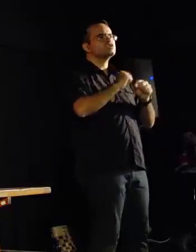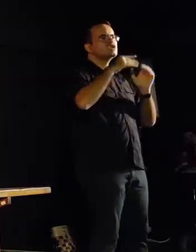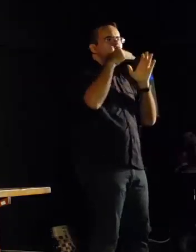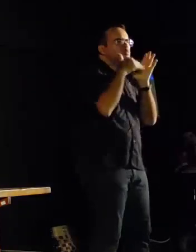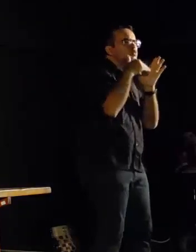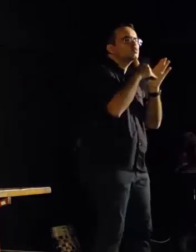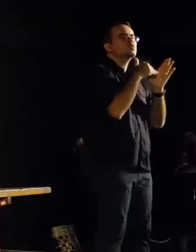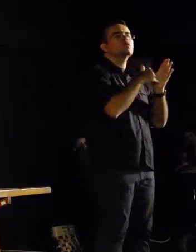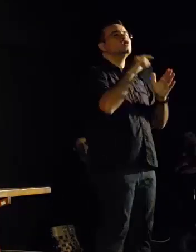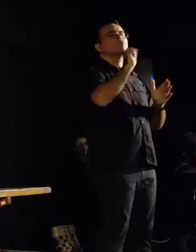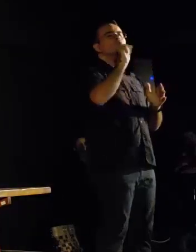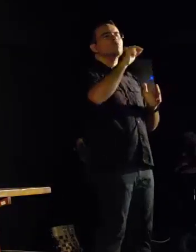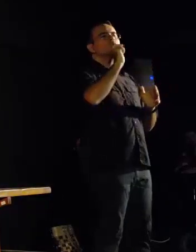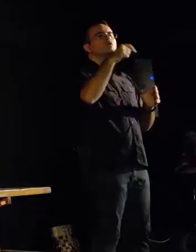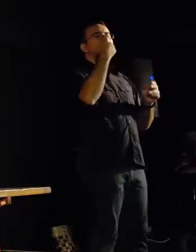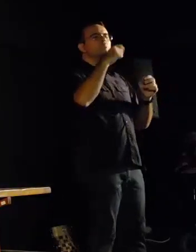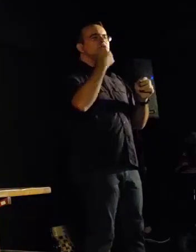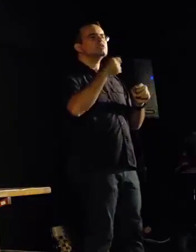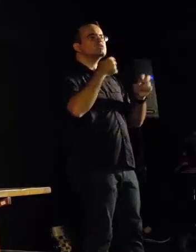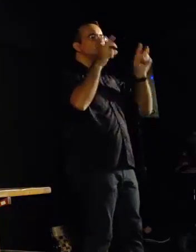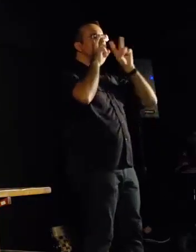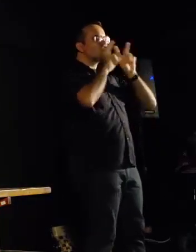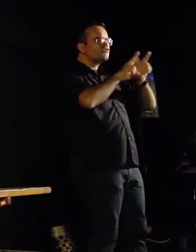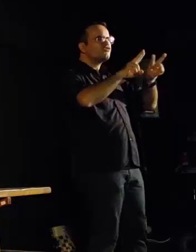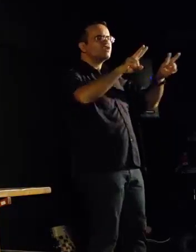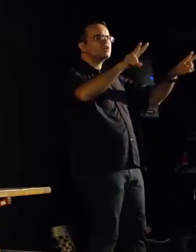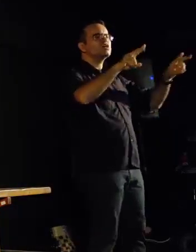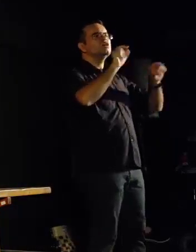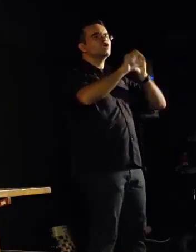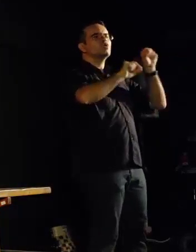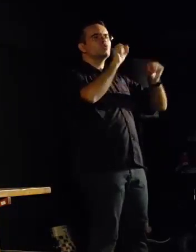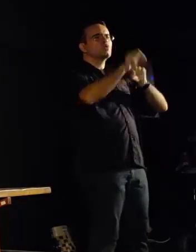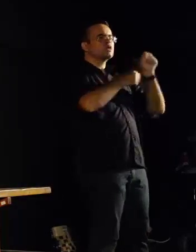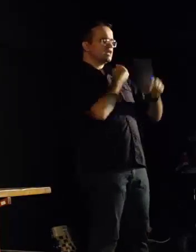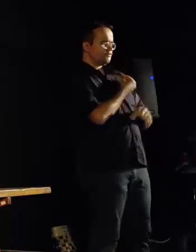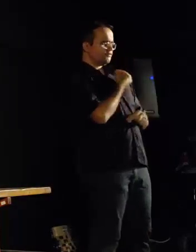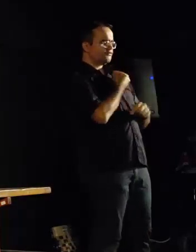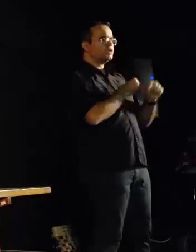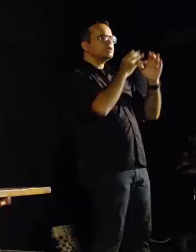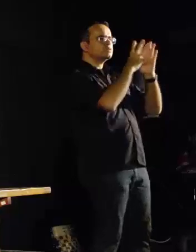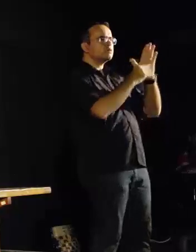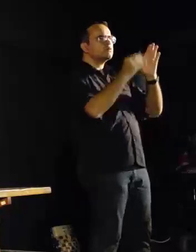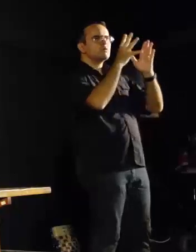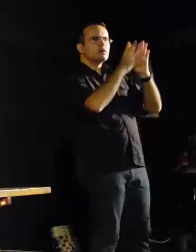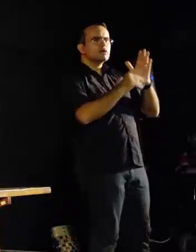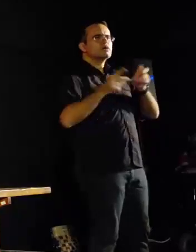nós olhemos para as margens. Olhemos para os modos de vida que sempre tiveram que